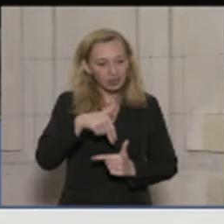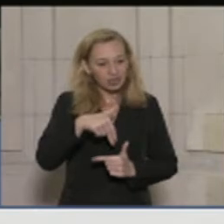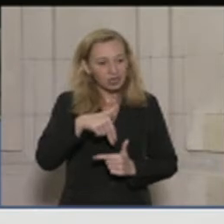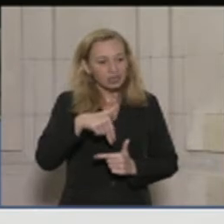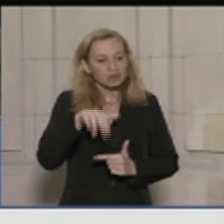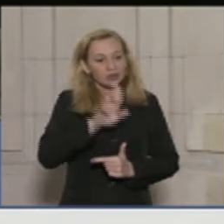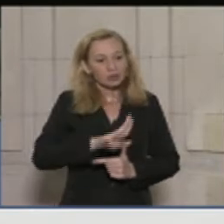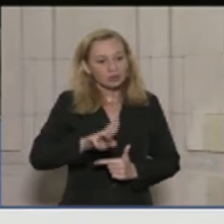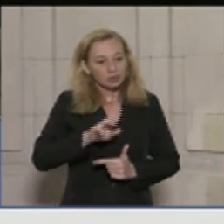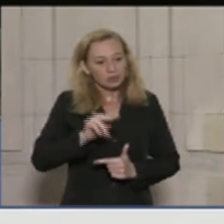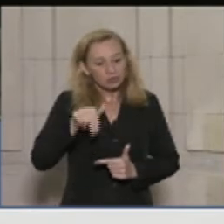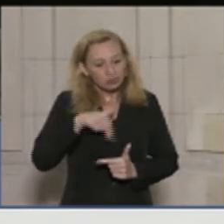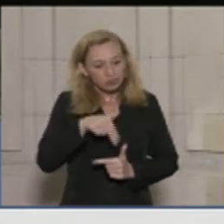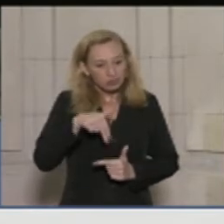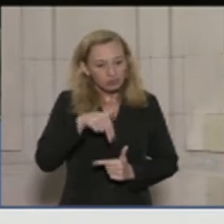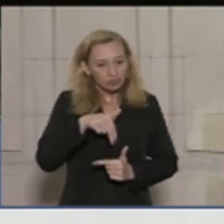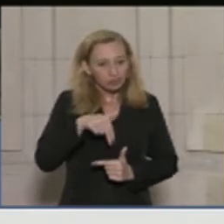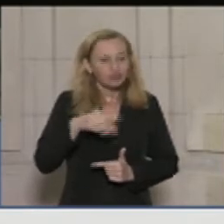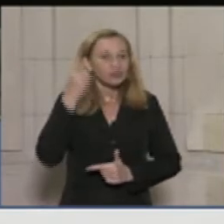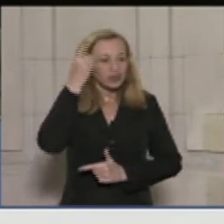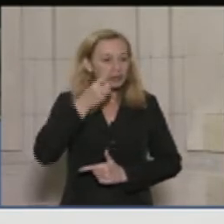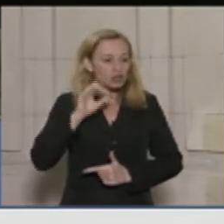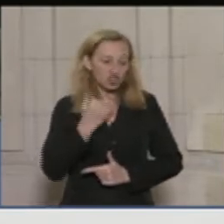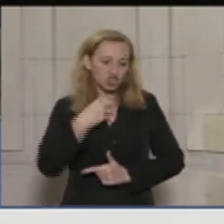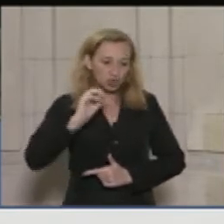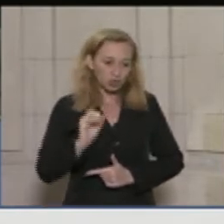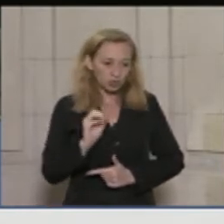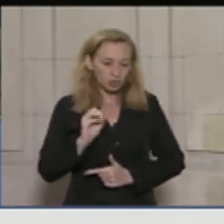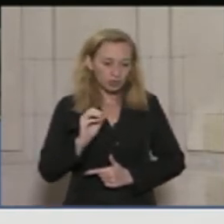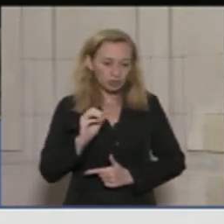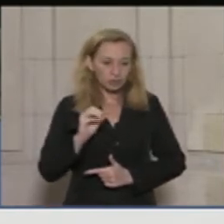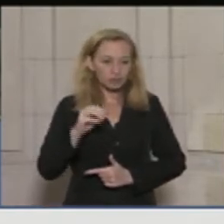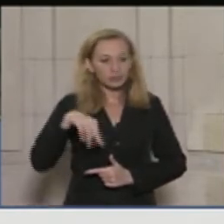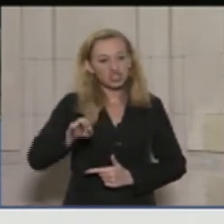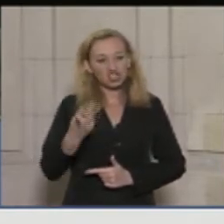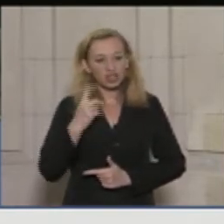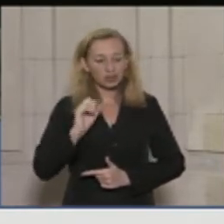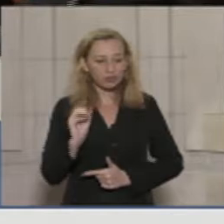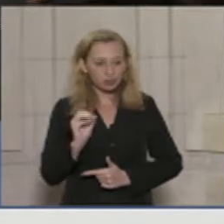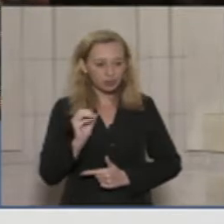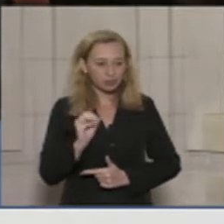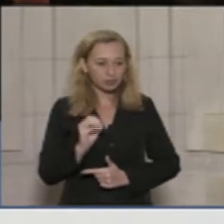fazer uso da tribuna, o deputado Chico Machado.